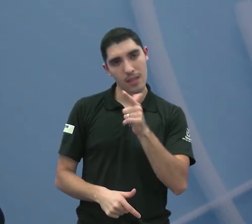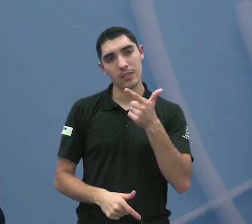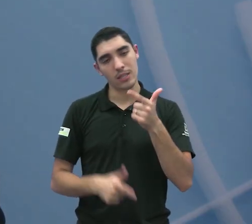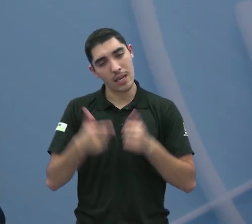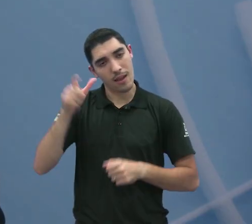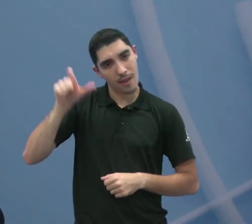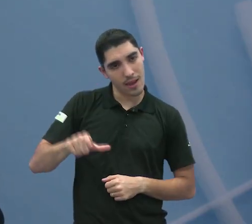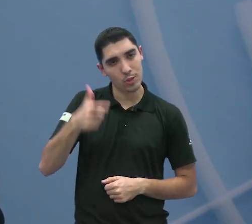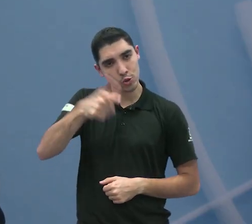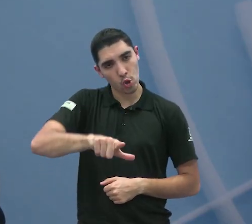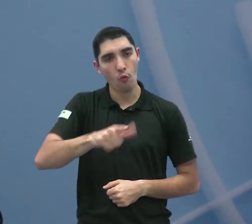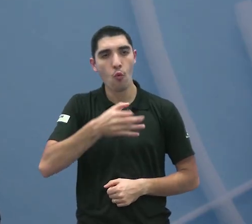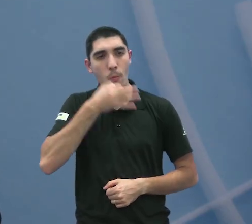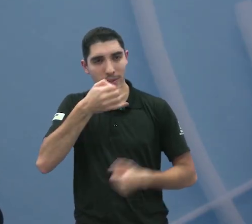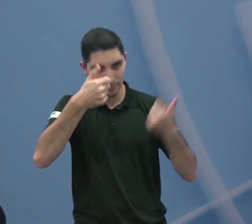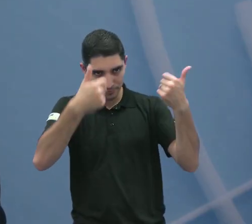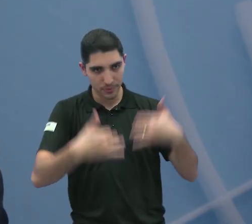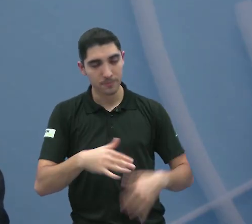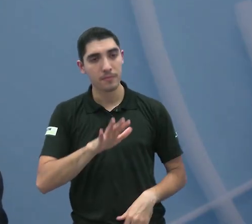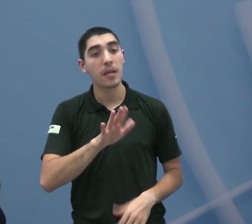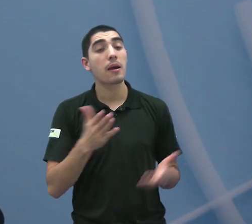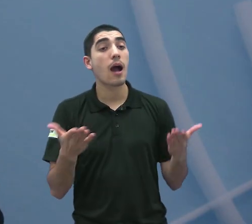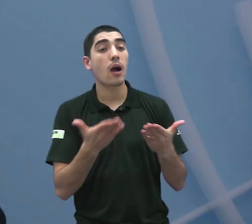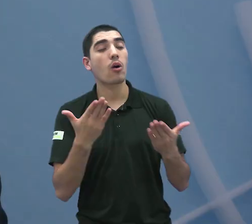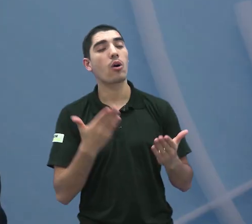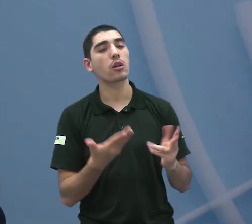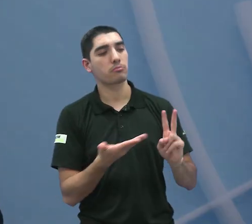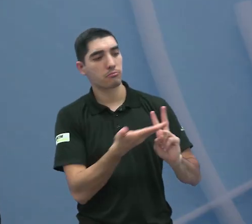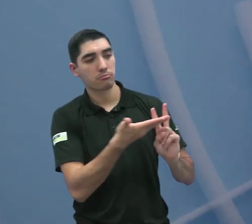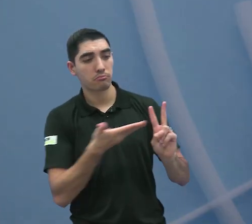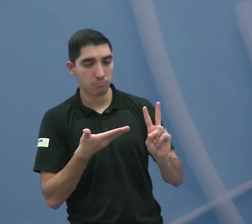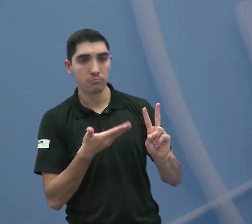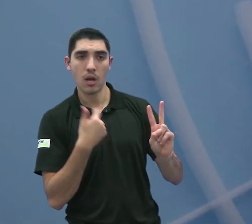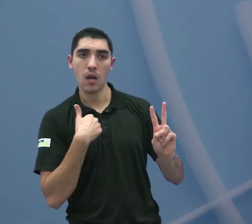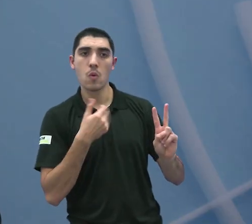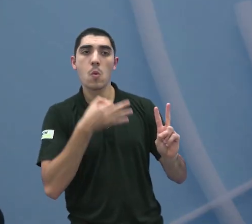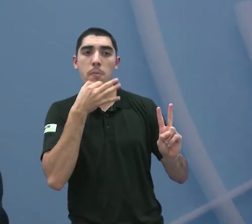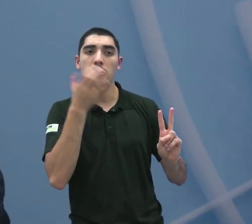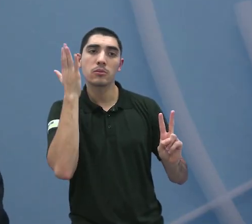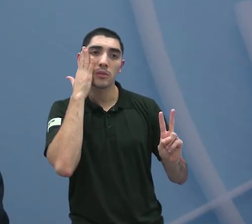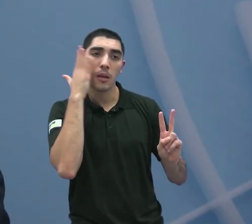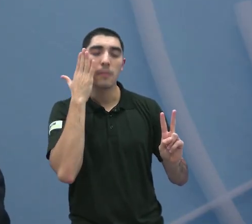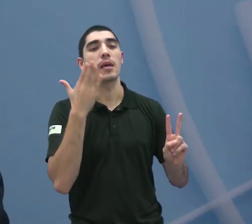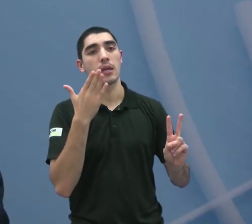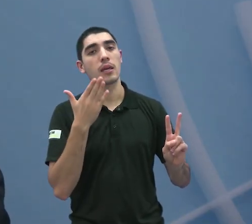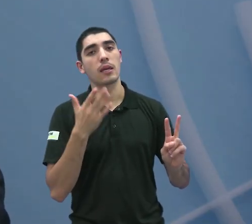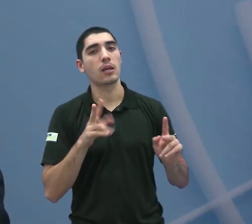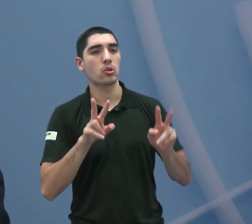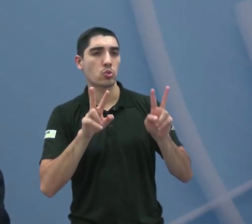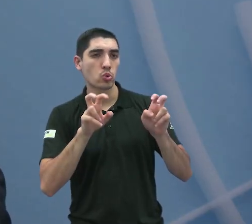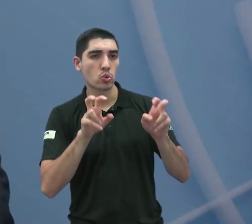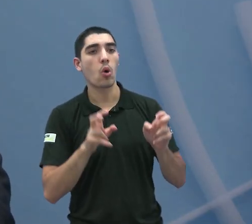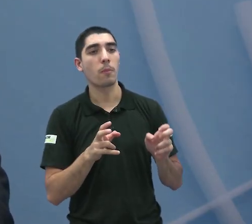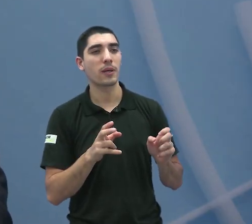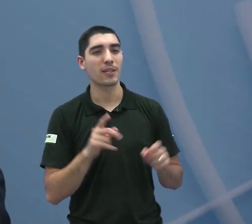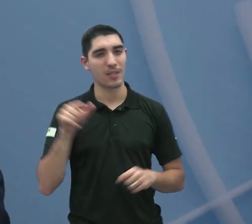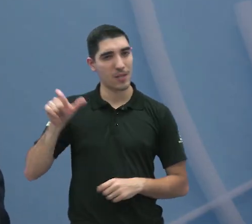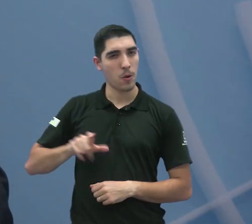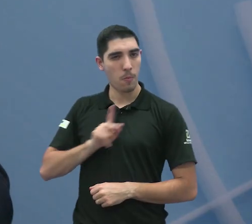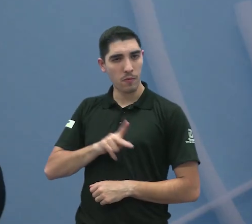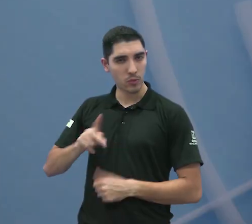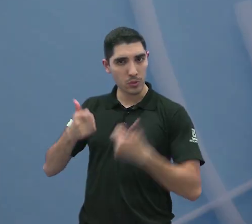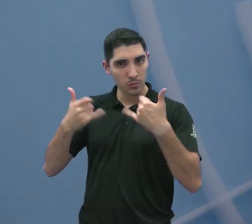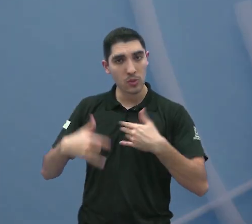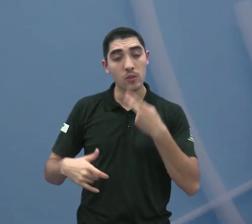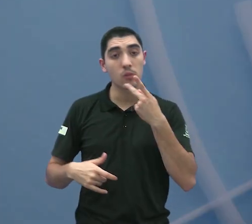dele aqui no Diálogos, mas eu gostaria de ouvir os nossos convidados também sobre uma questão levantada pelo professor